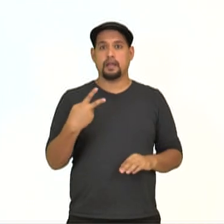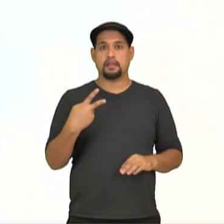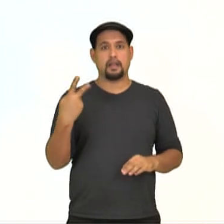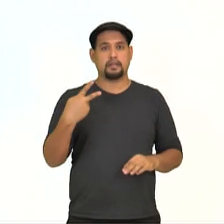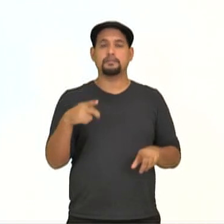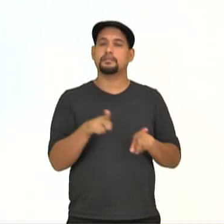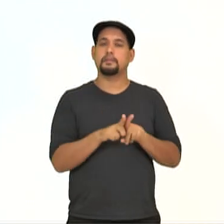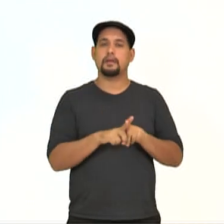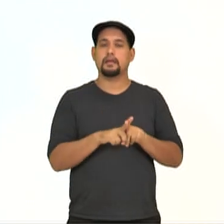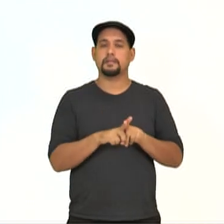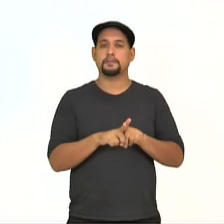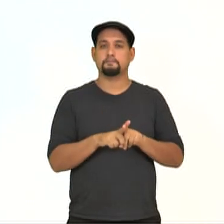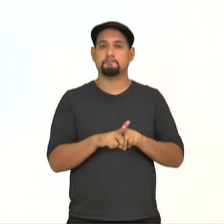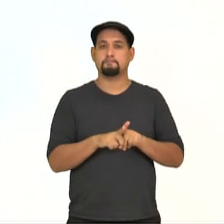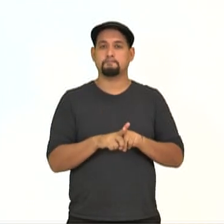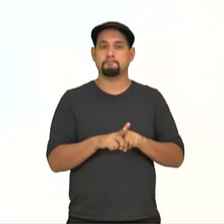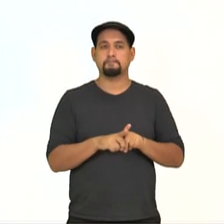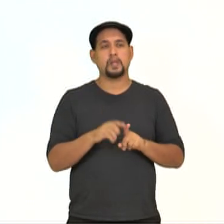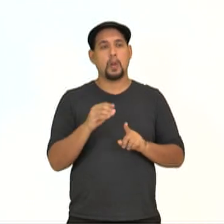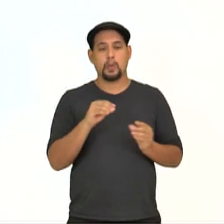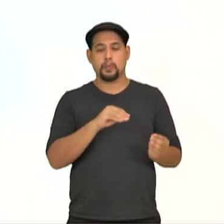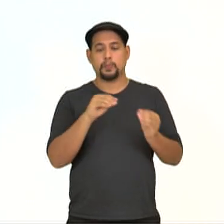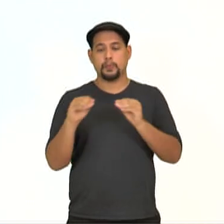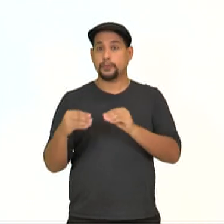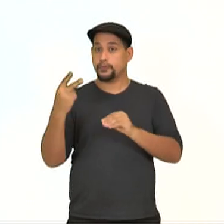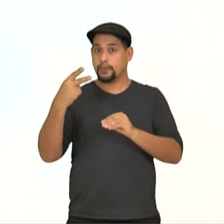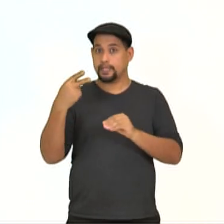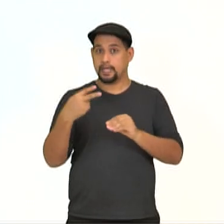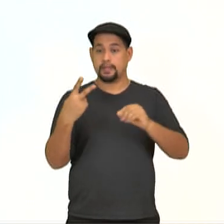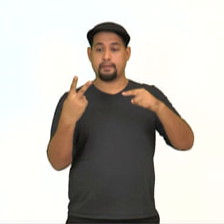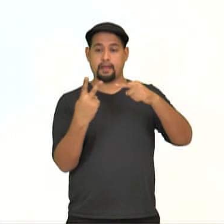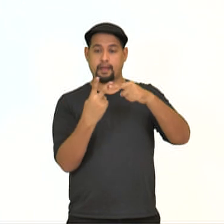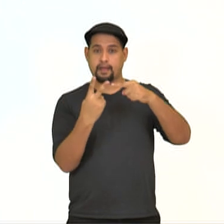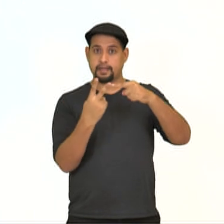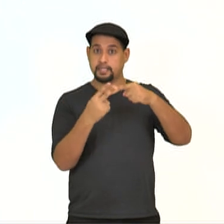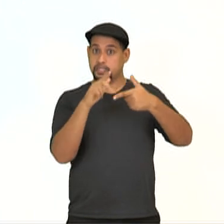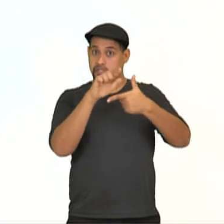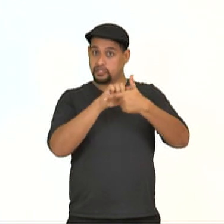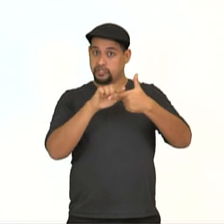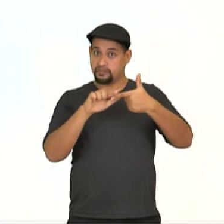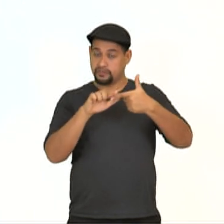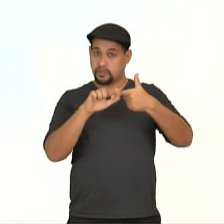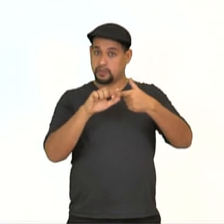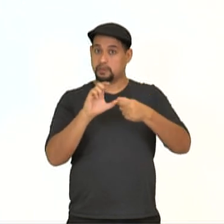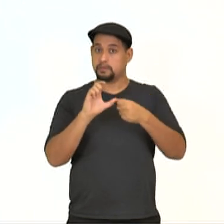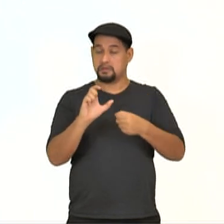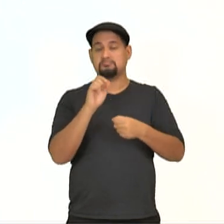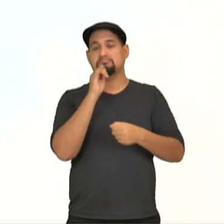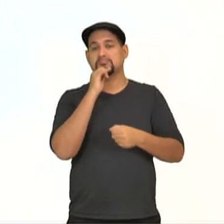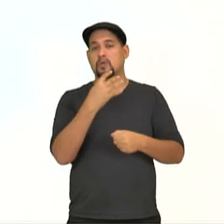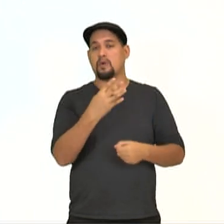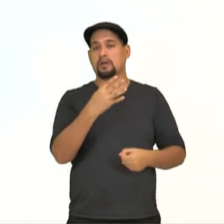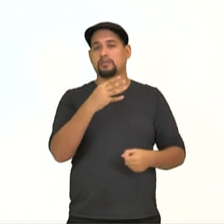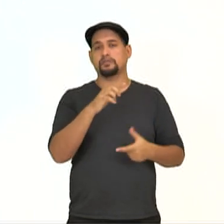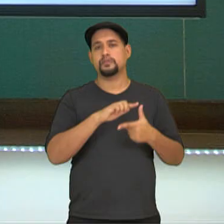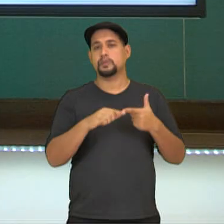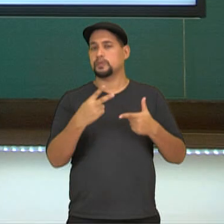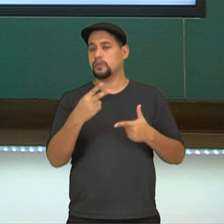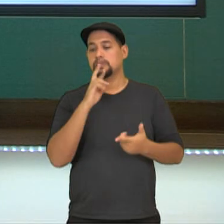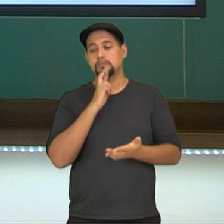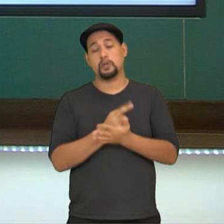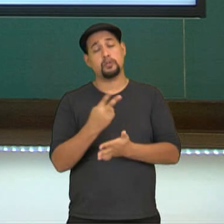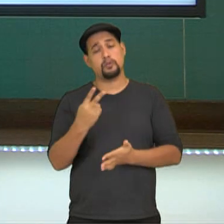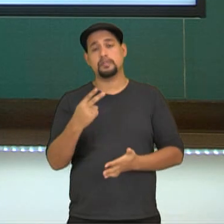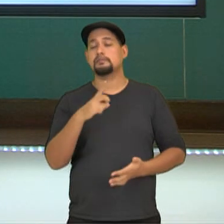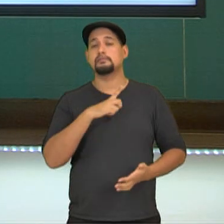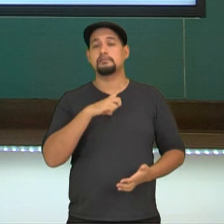quarta. Eu passo o quadrado que está aqui em forma de raiz, divido os expoentes, 4 dividido por 2, vai dar 2, e